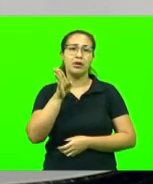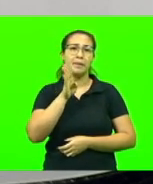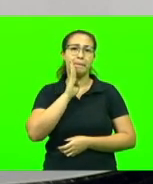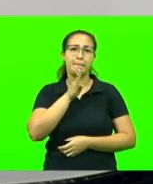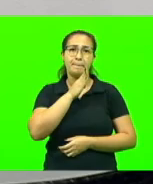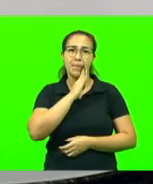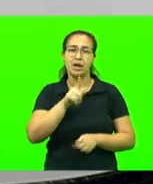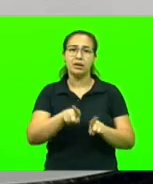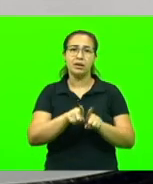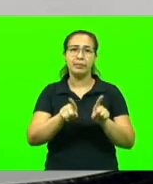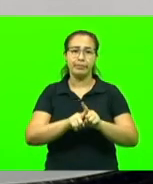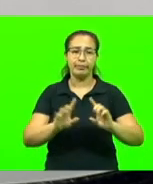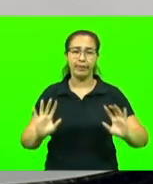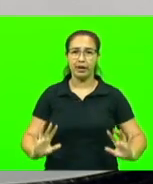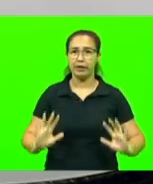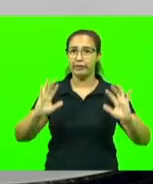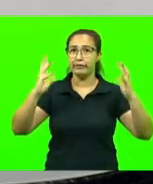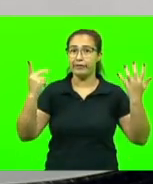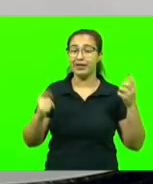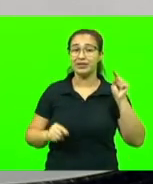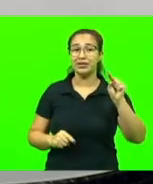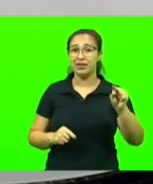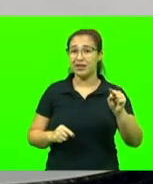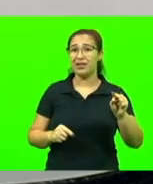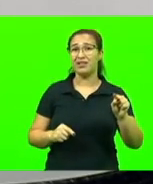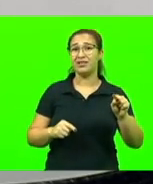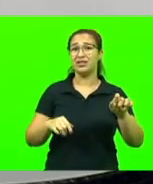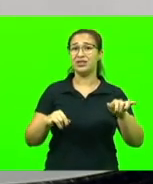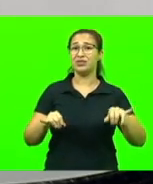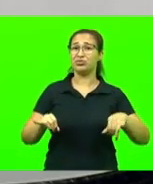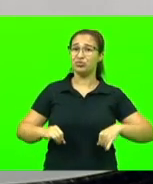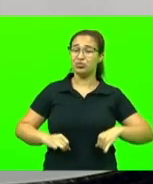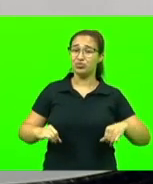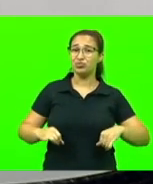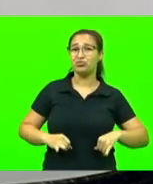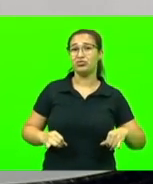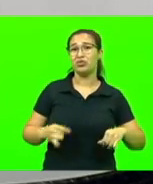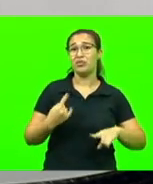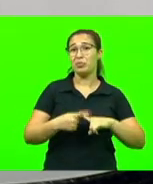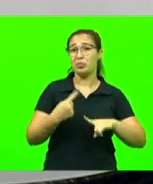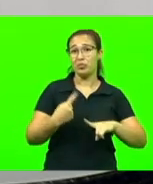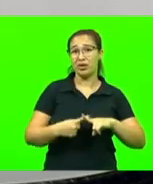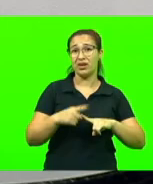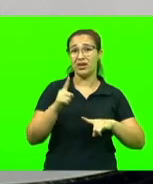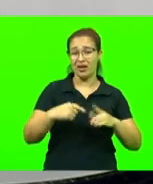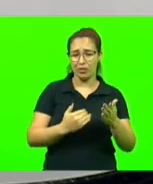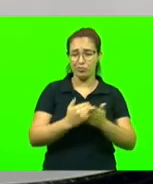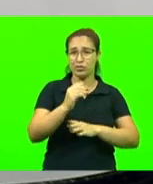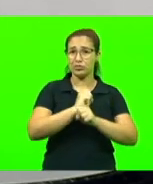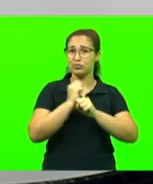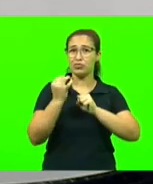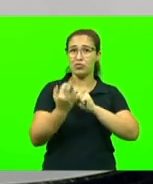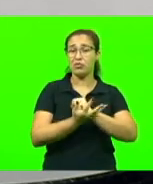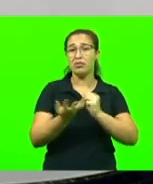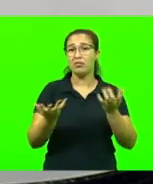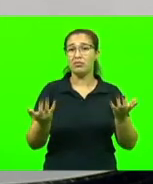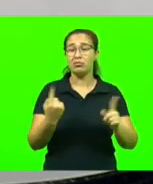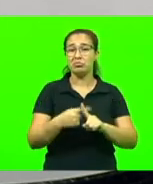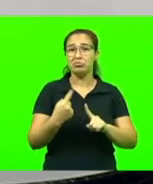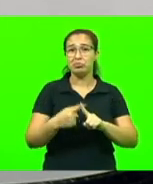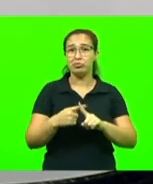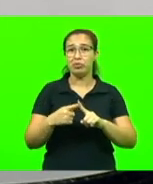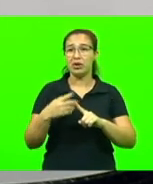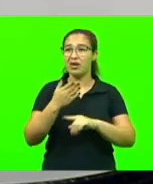fato, o mais aviltado pela Covid. Foi um dos pouquíssimos setores que nenhuma ação estatal pôde proteger, em razão